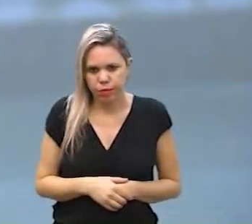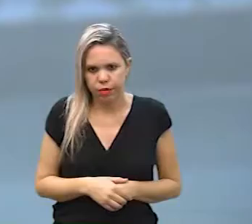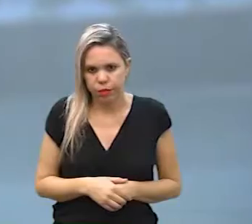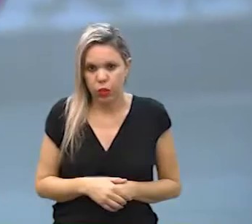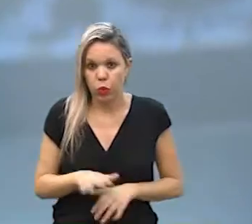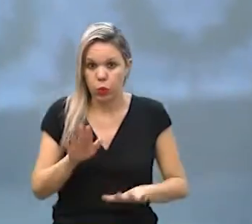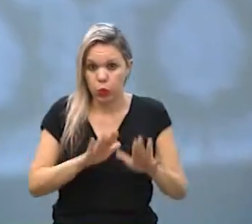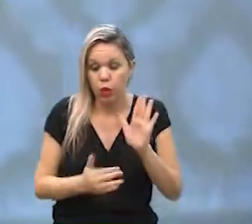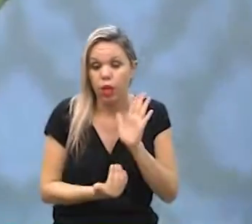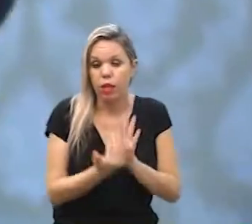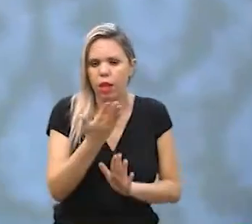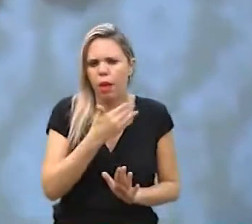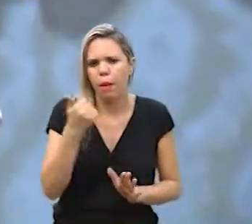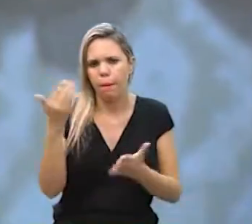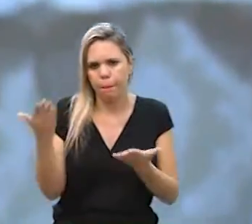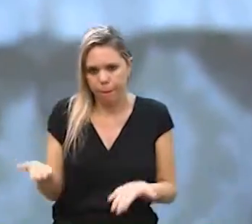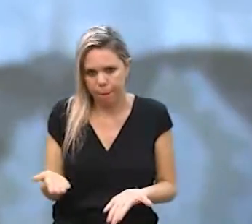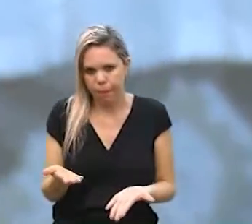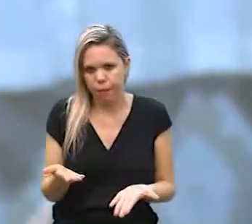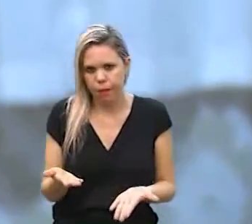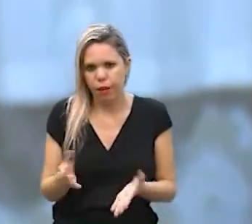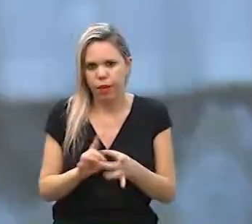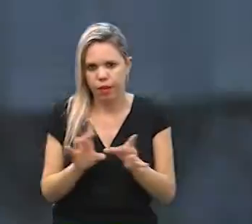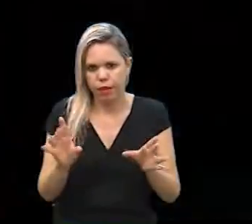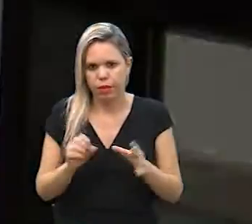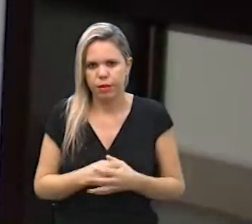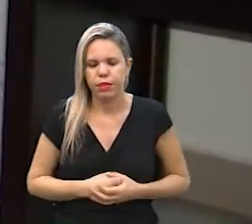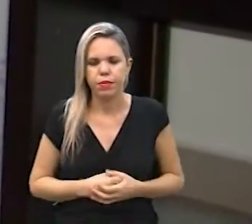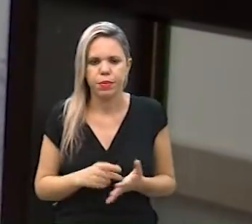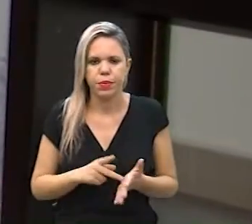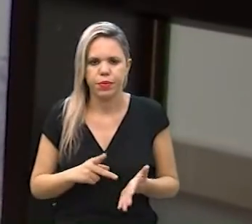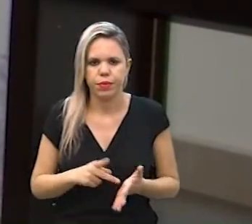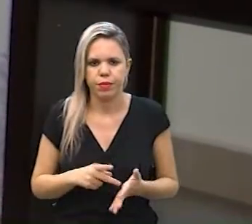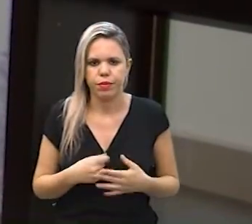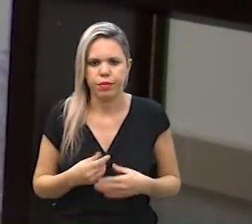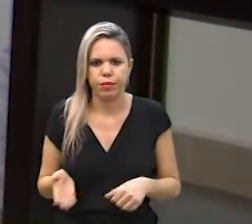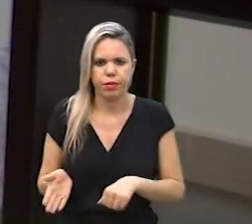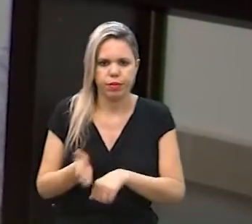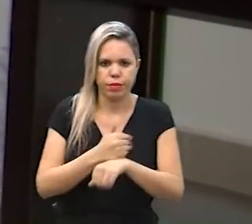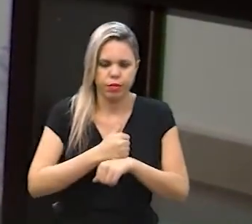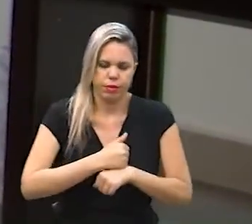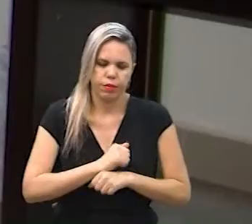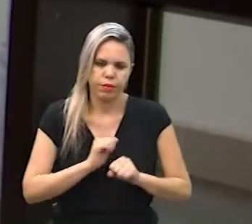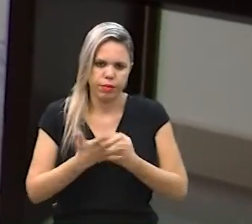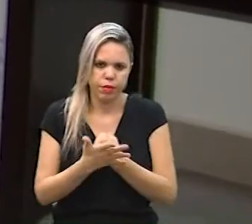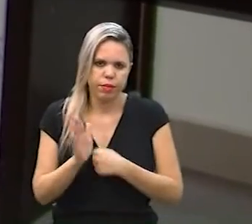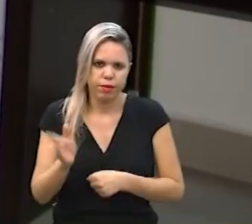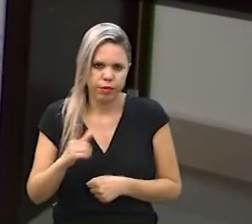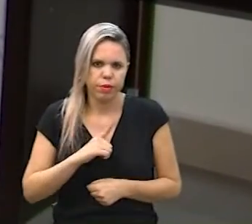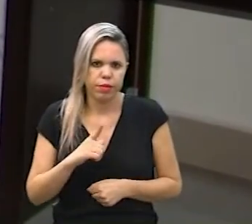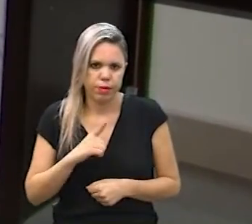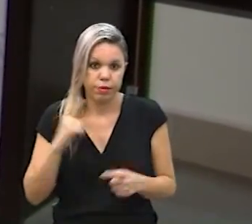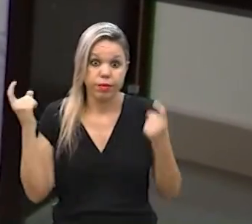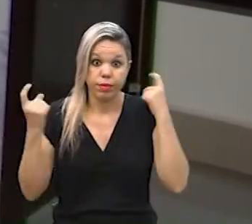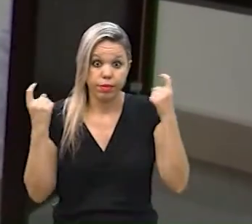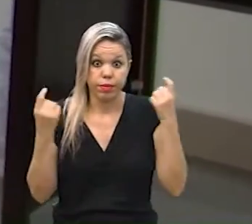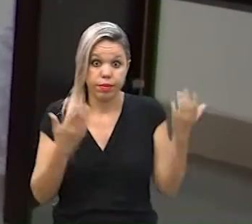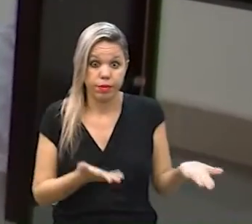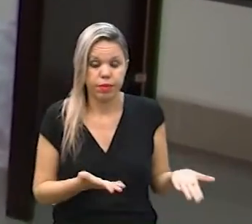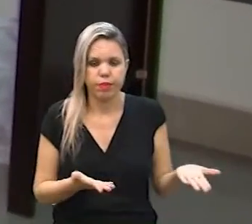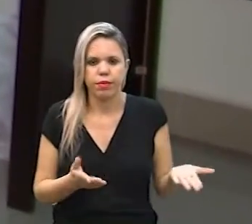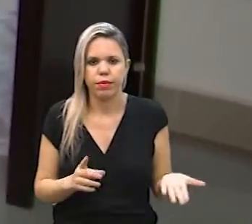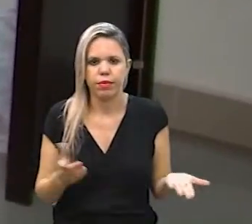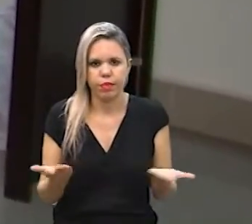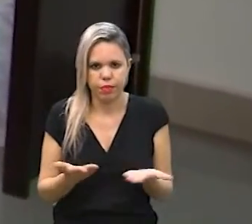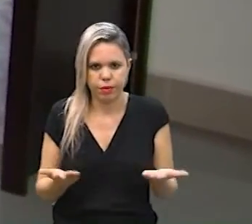pelo excesso nesse caso está liberado. Na verdade, antes da pandemia já tínhamos a preocupação. Com